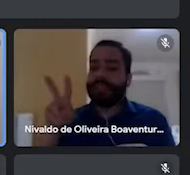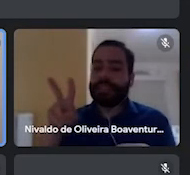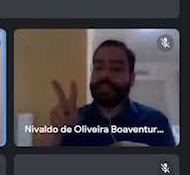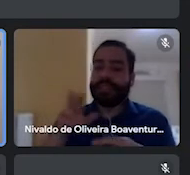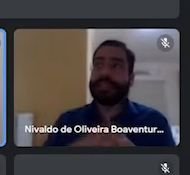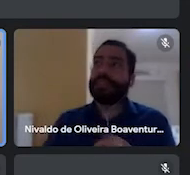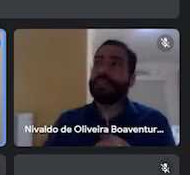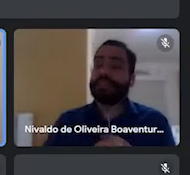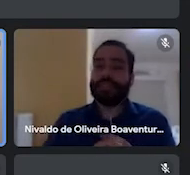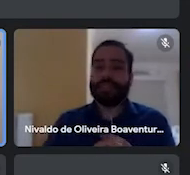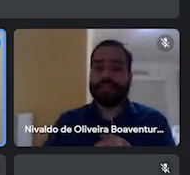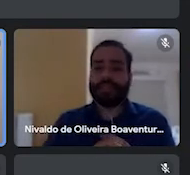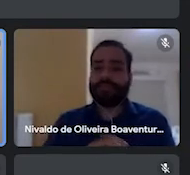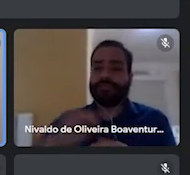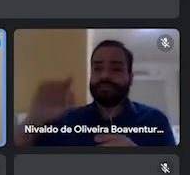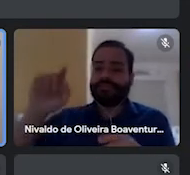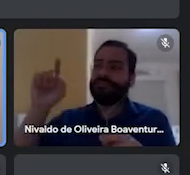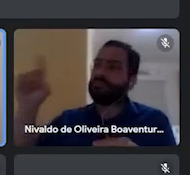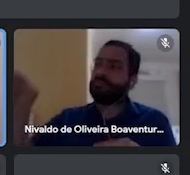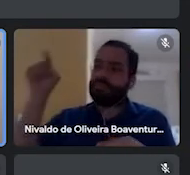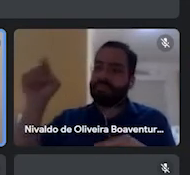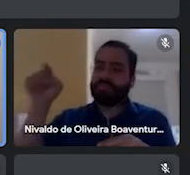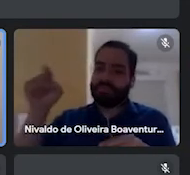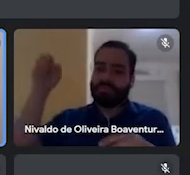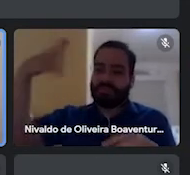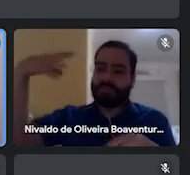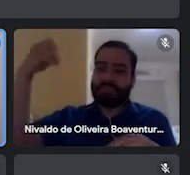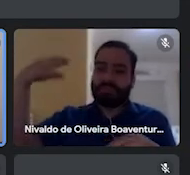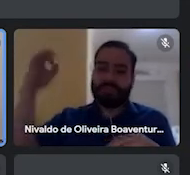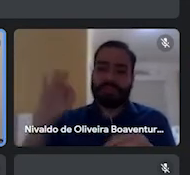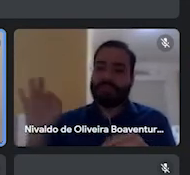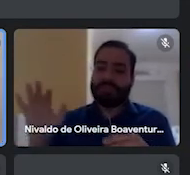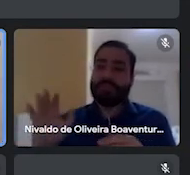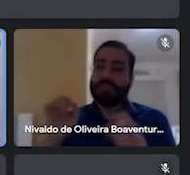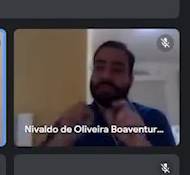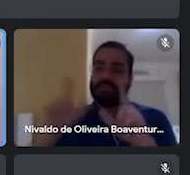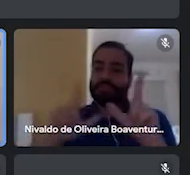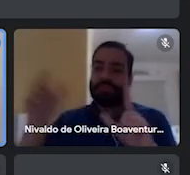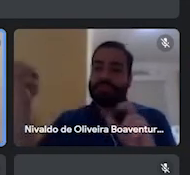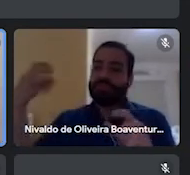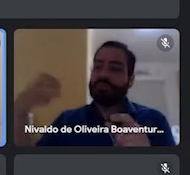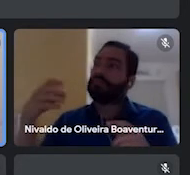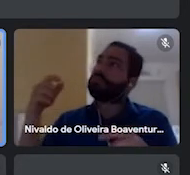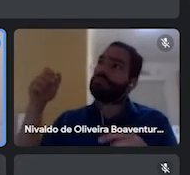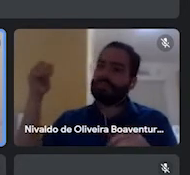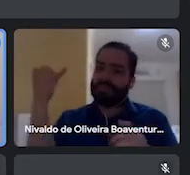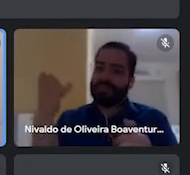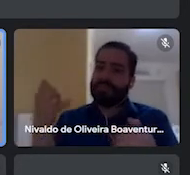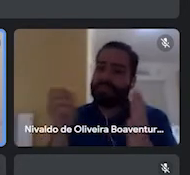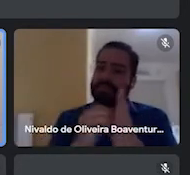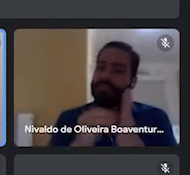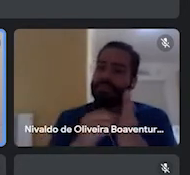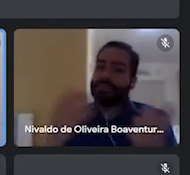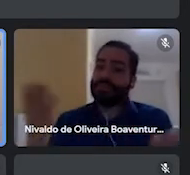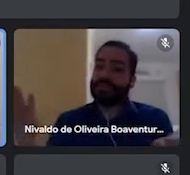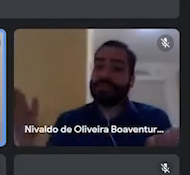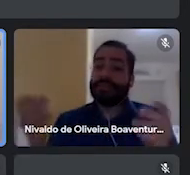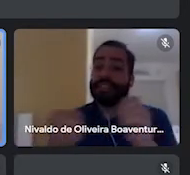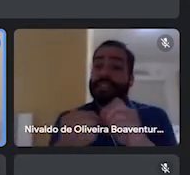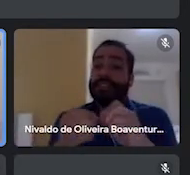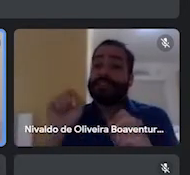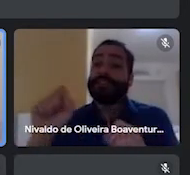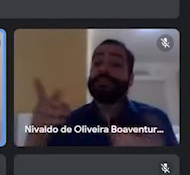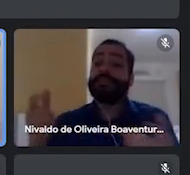chega lá, tenta ligar a lâmpada, ó, não tem, vai ligar a televisão, ó, não tem energia não. Qual a primeira coisa que ele